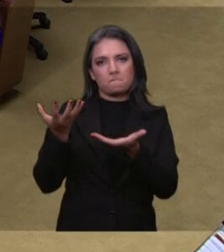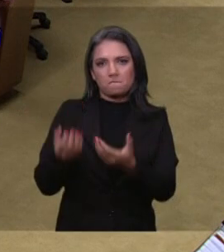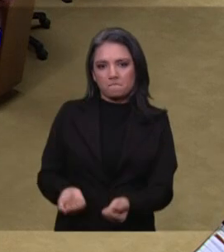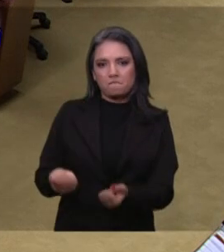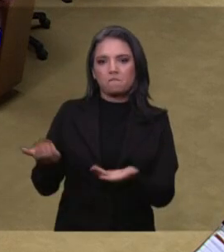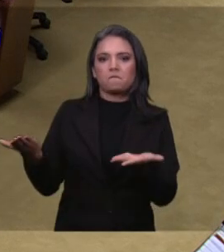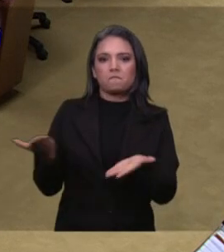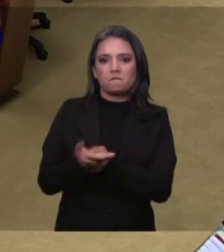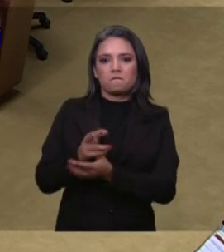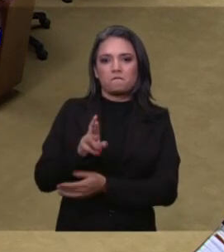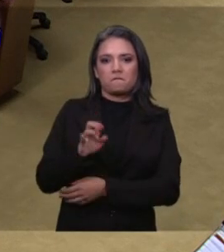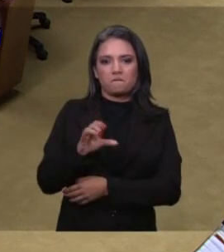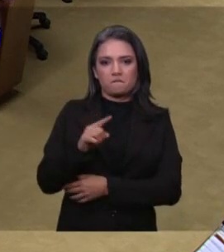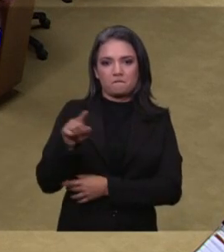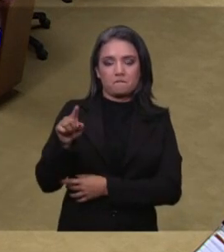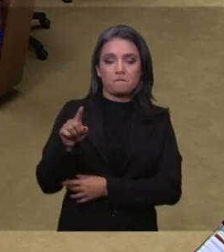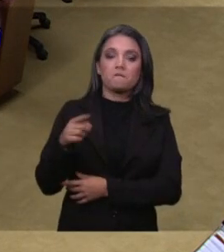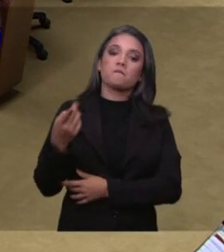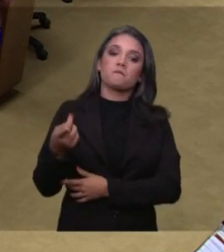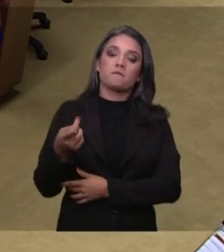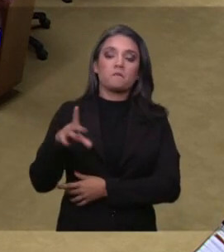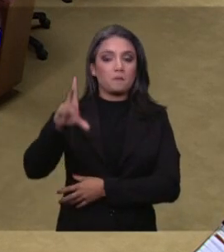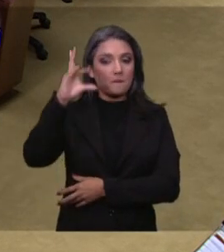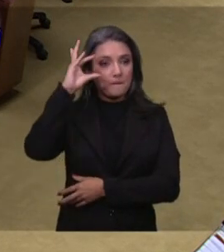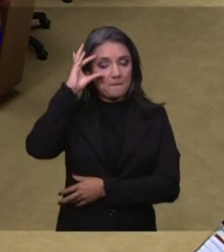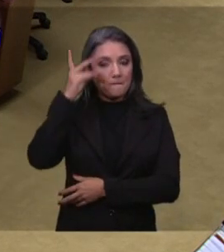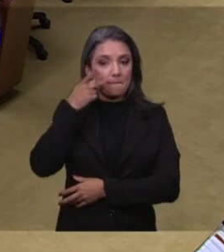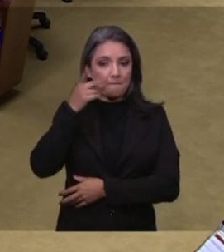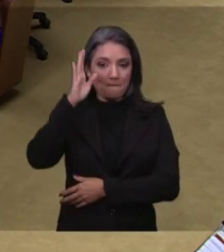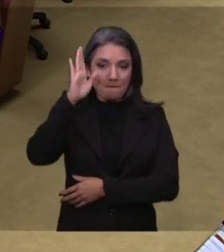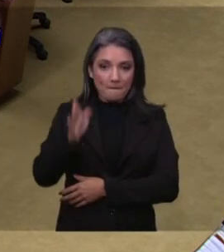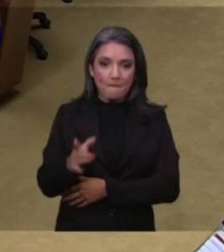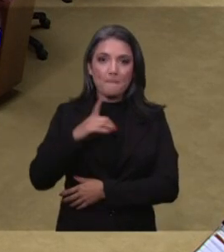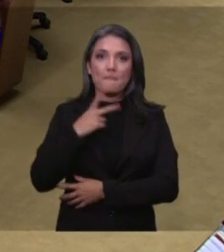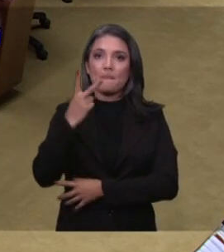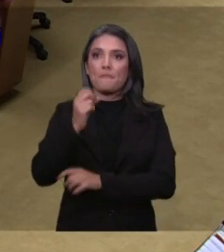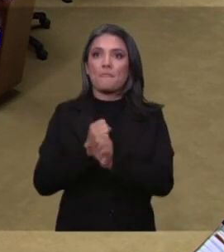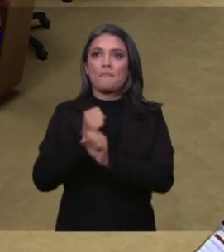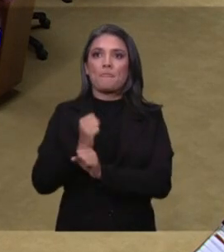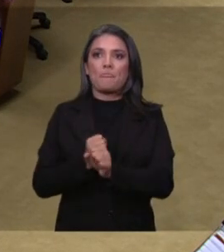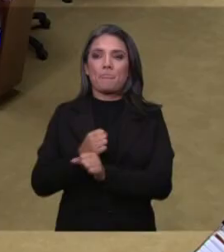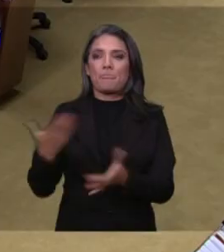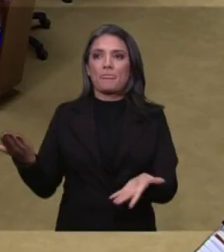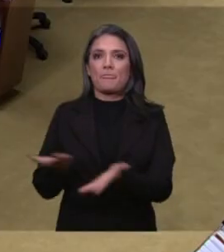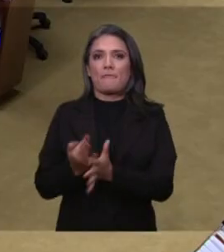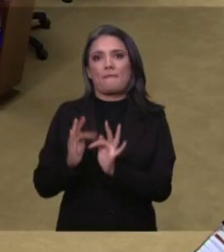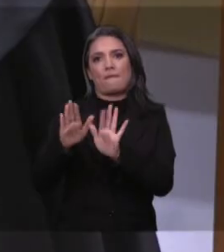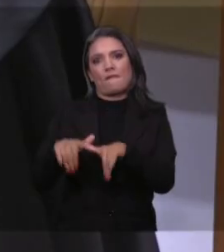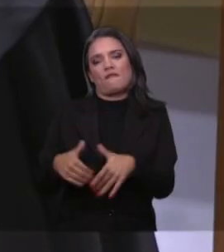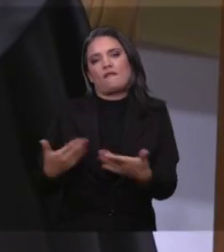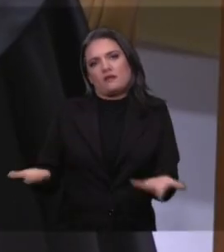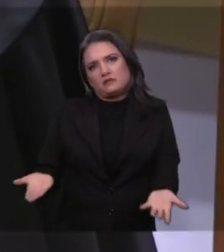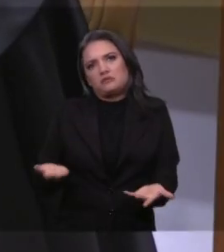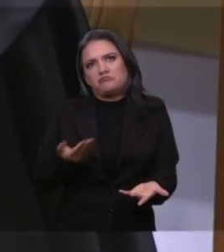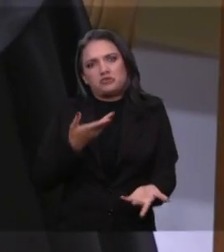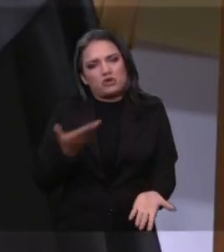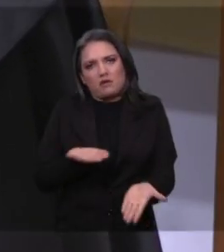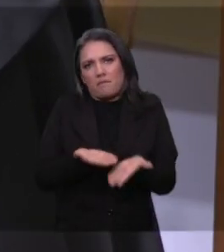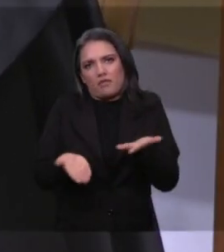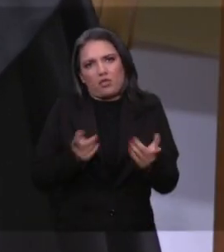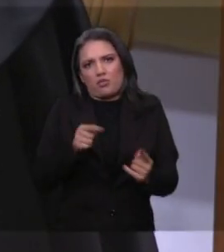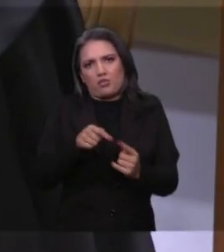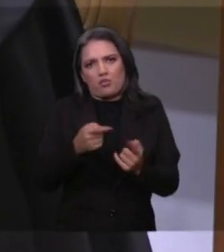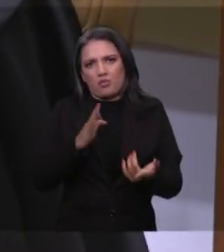André Mendonça lembrou aqui, já houve o trânsito em julgado há mais de 2 anos. Então, essa ponta a gente coloca como prejudicado, minha sugestão. Não,